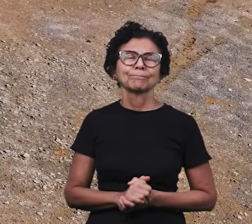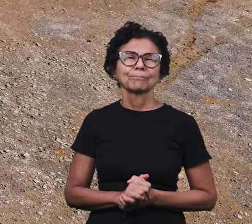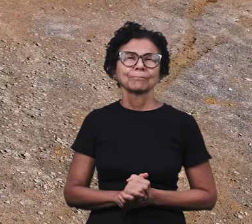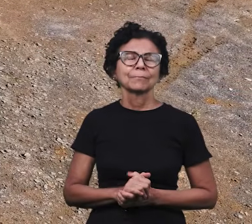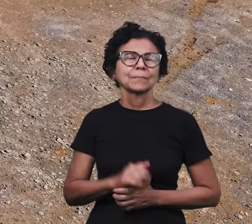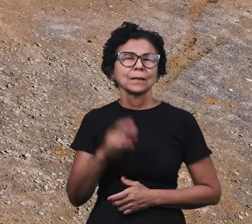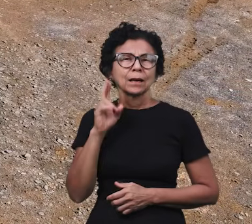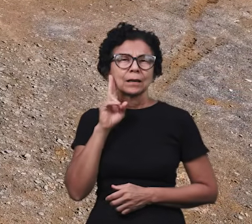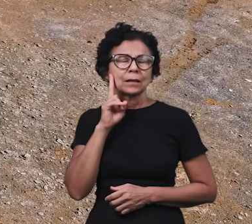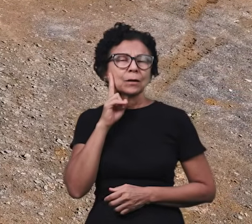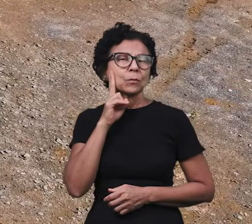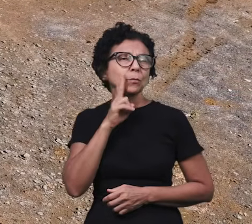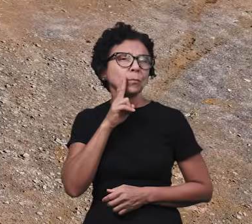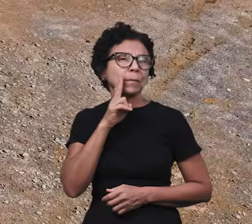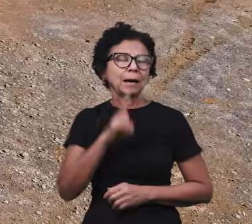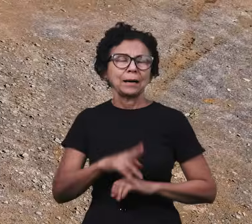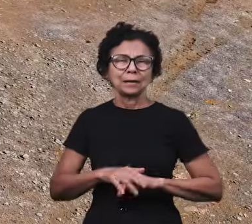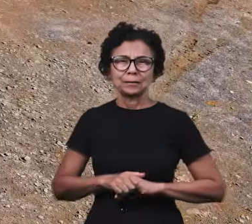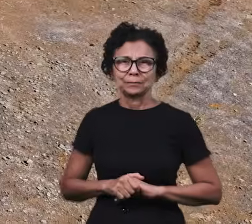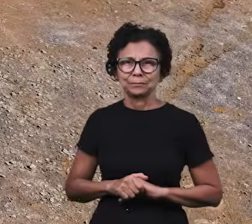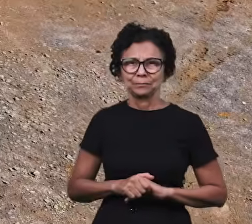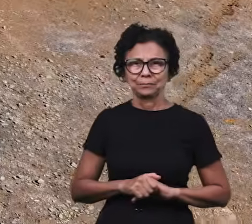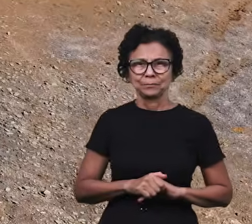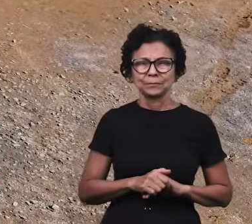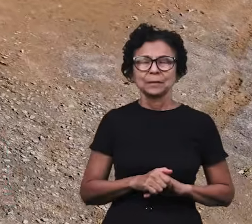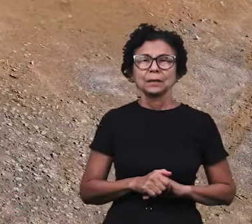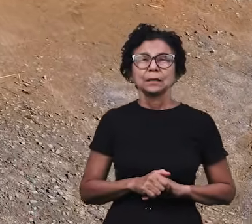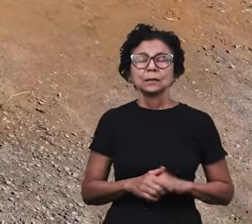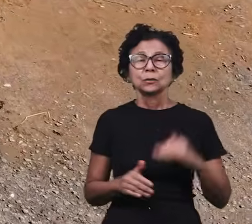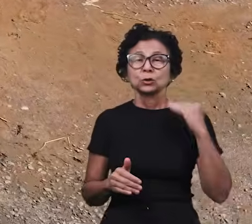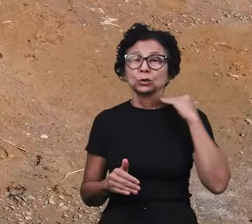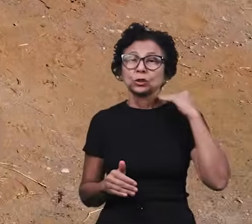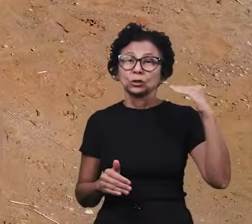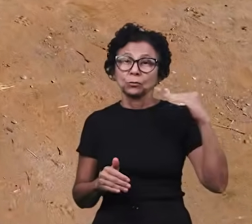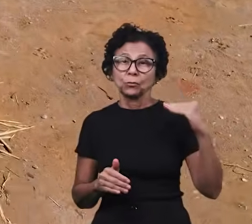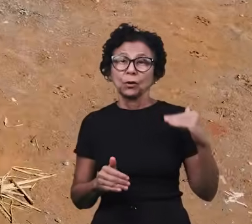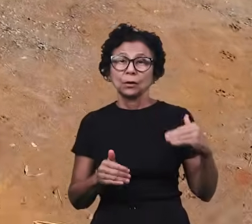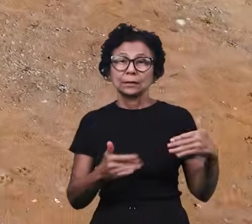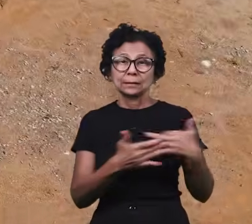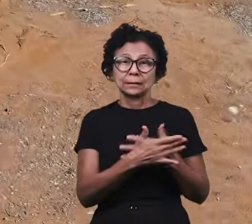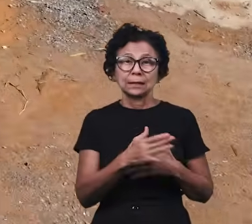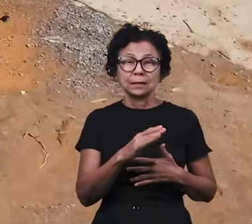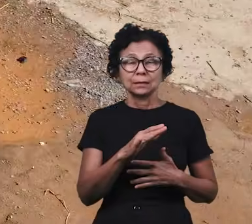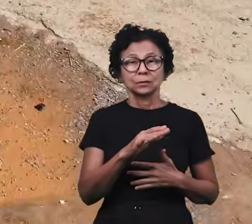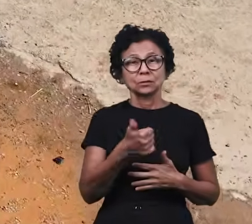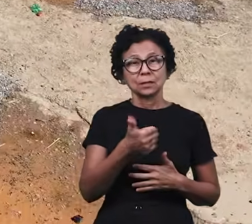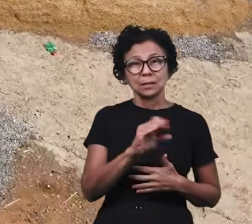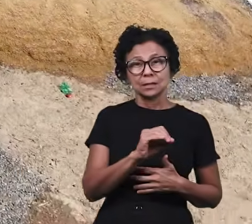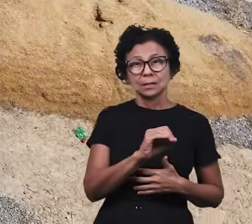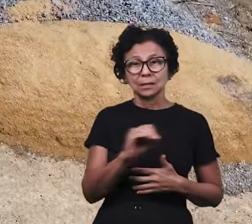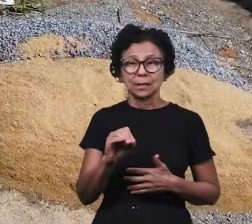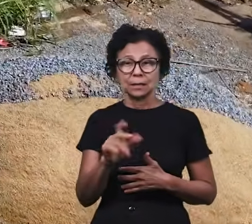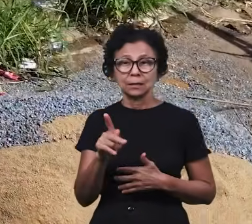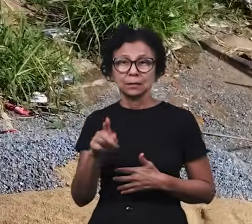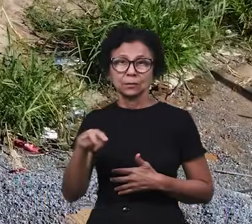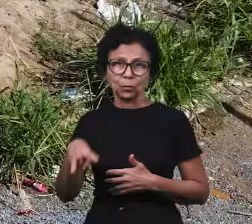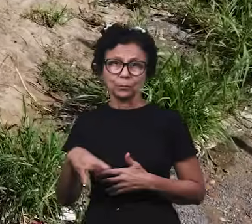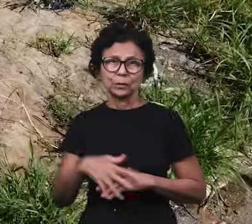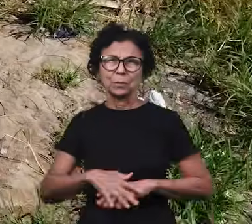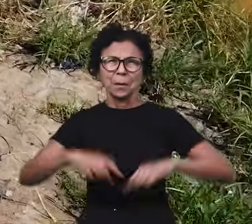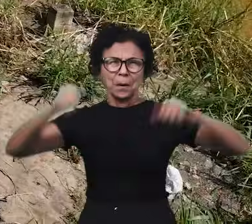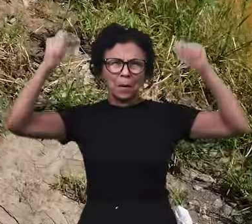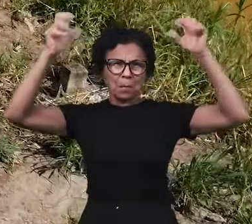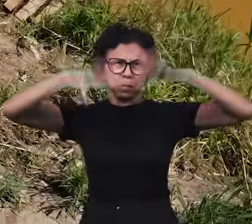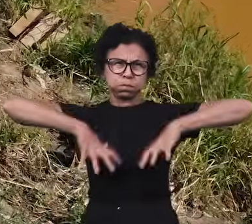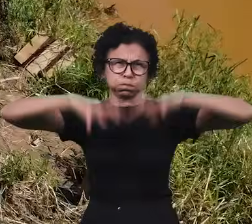Ubá, a 100 quilômetros de Juiz de Fora, município que sofreu muito com as enchentes das últimas chuvas